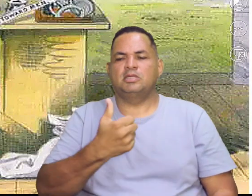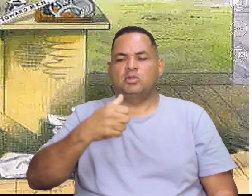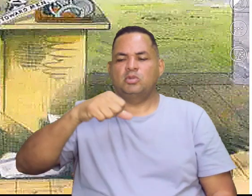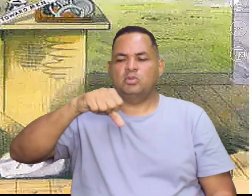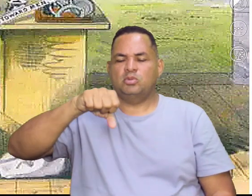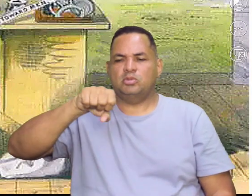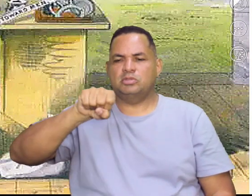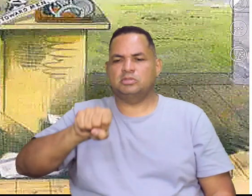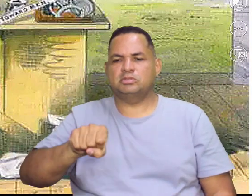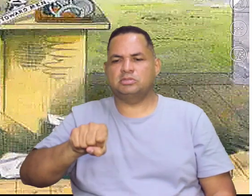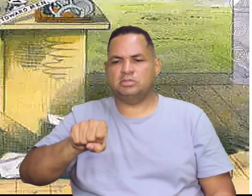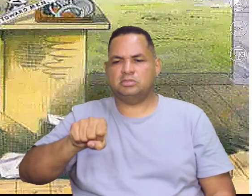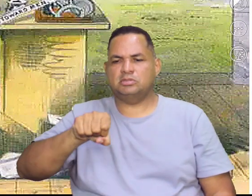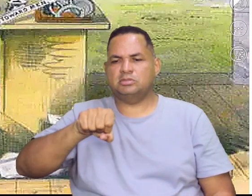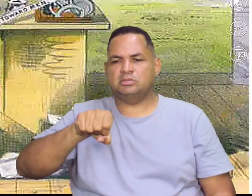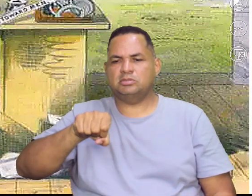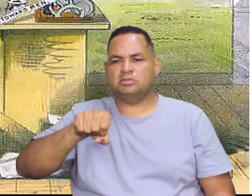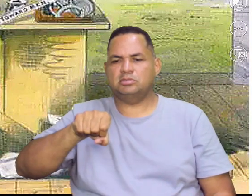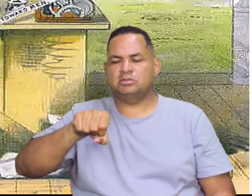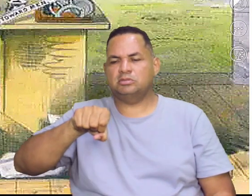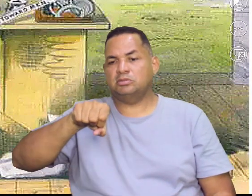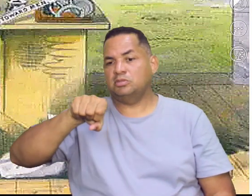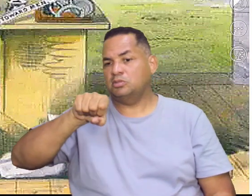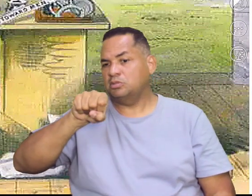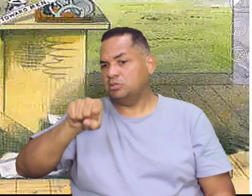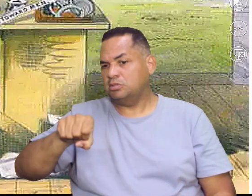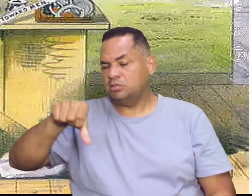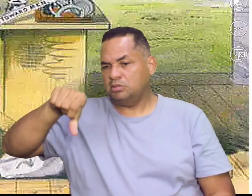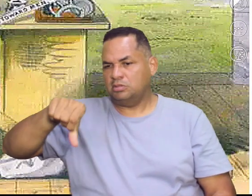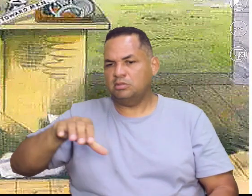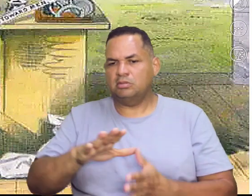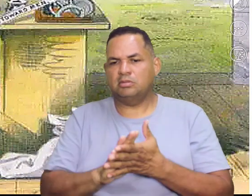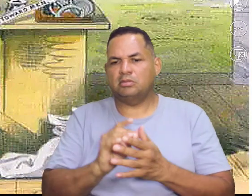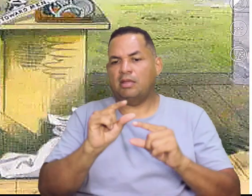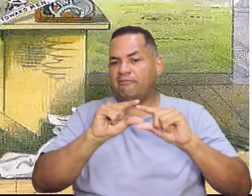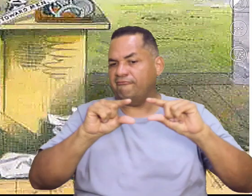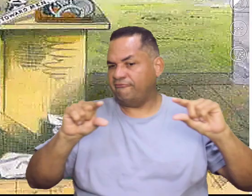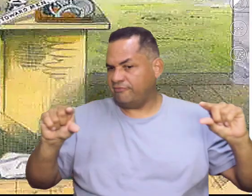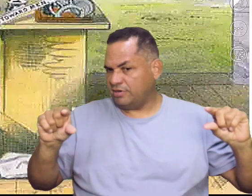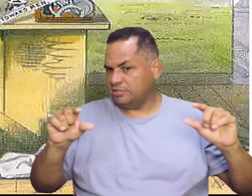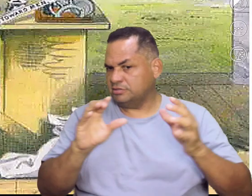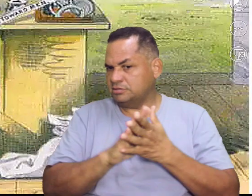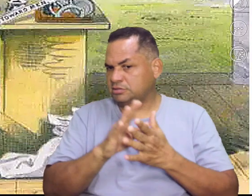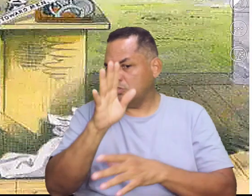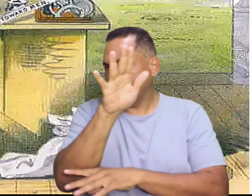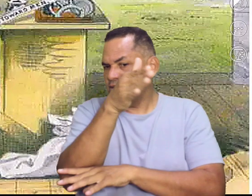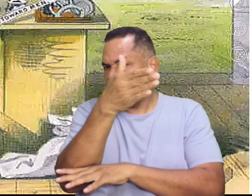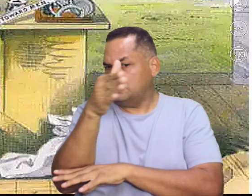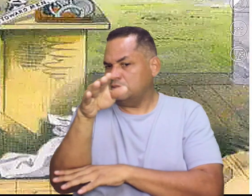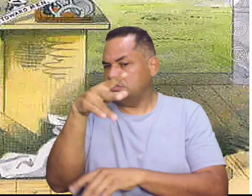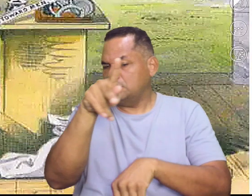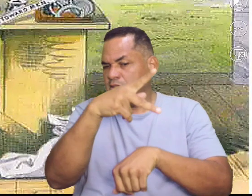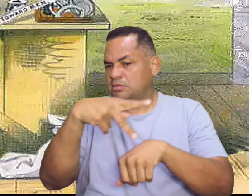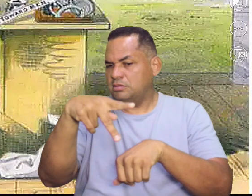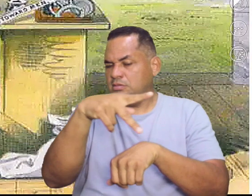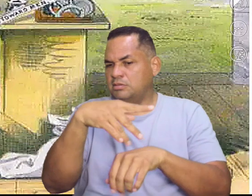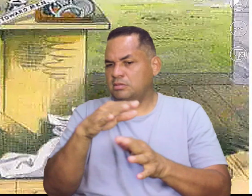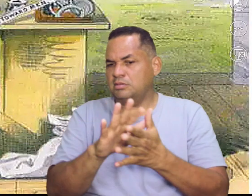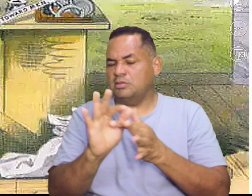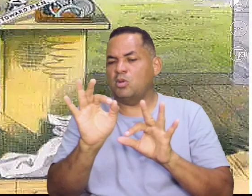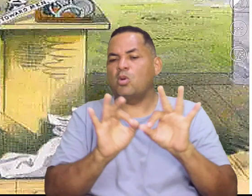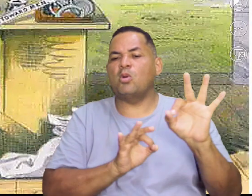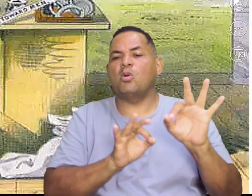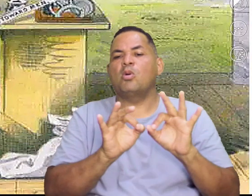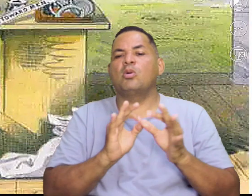vão usar isso aqui na sua bandeira. Ordem e progresso. O que isso significa uma sociedade pautada na